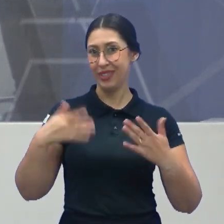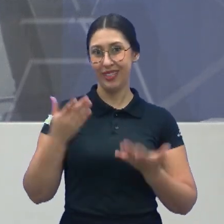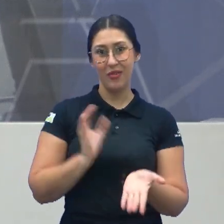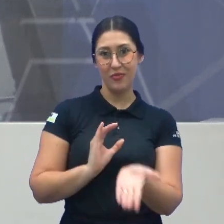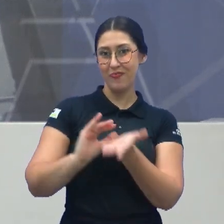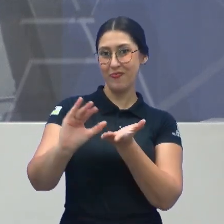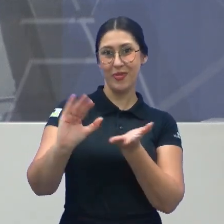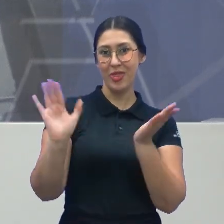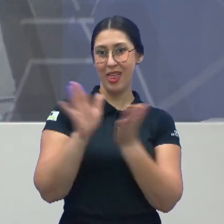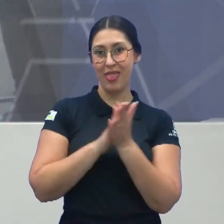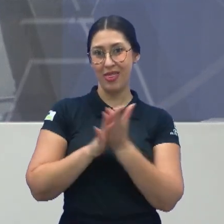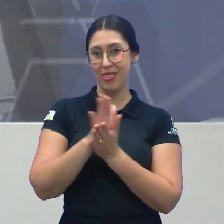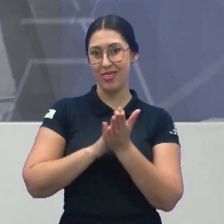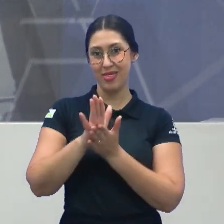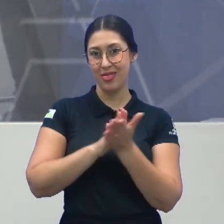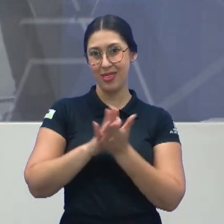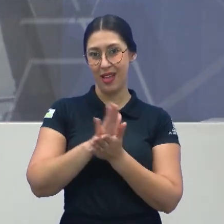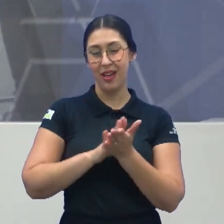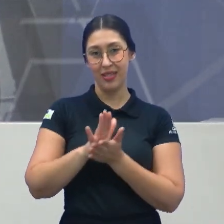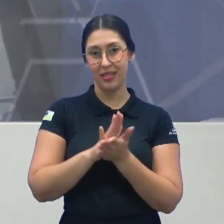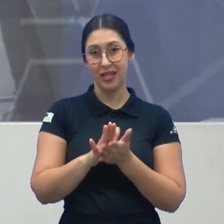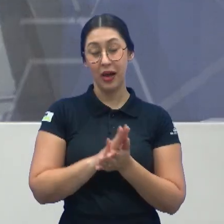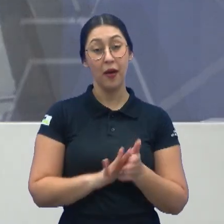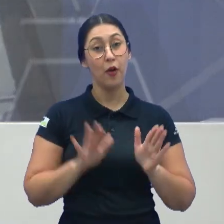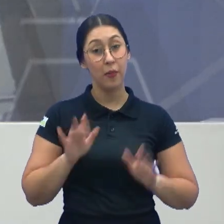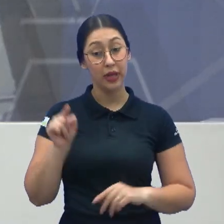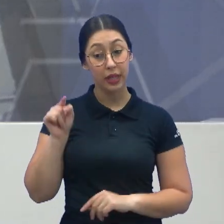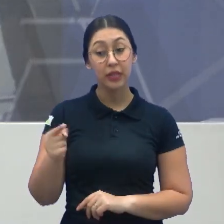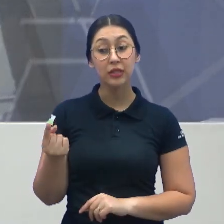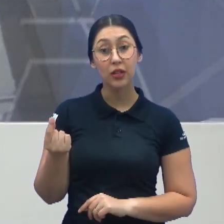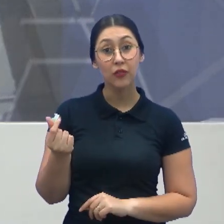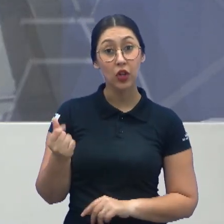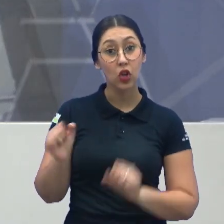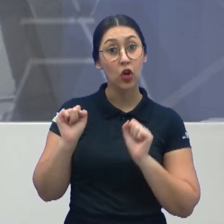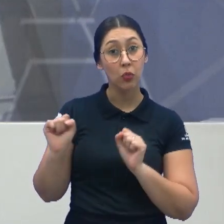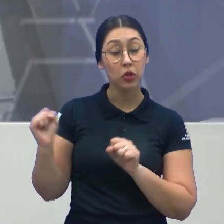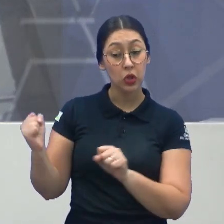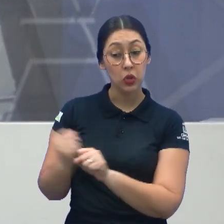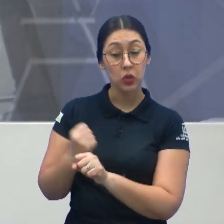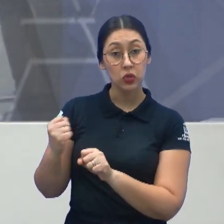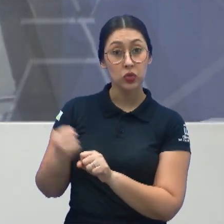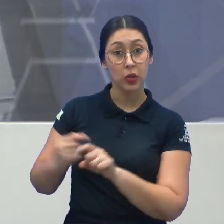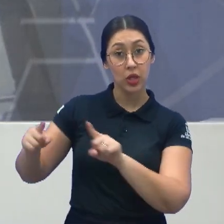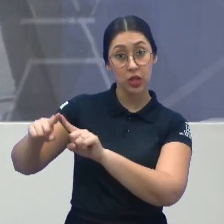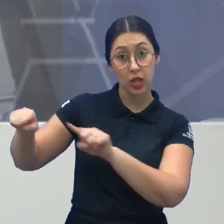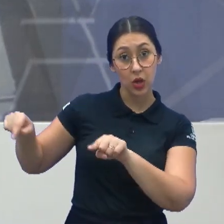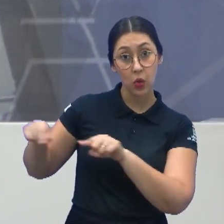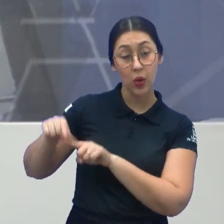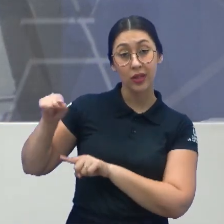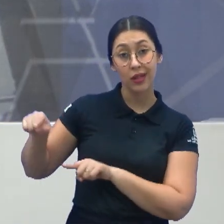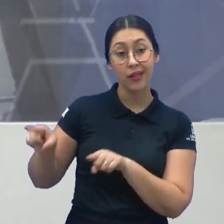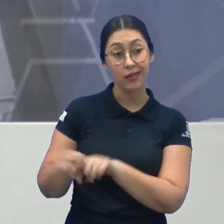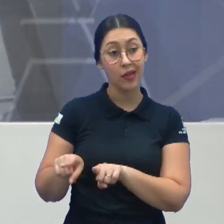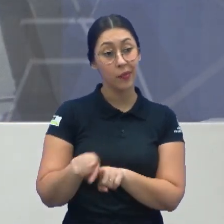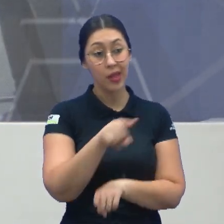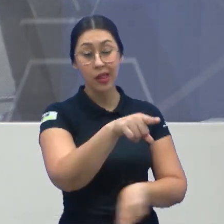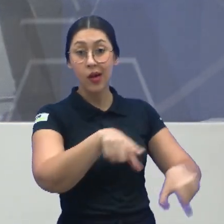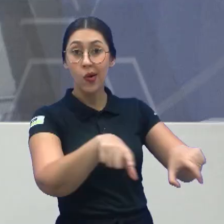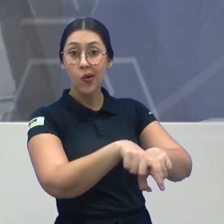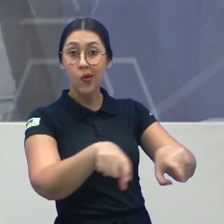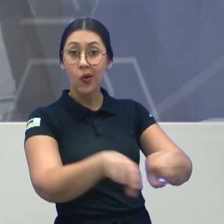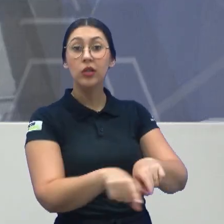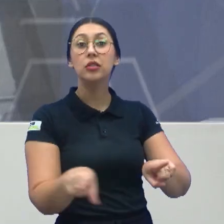pagar a comissionada favorecida. Esse valor dava para fazer a quadra do Coqueiro, o campo do Jardim São José e, de quebra, arrumar o